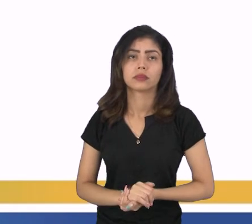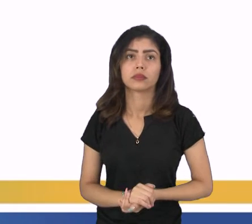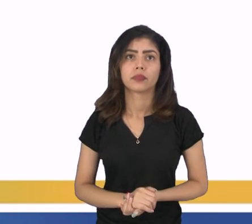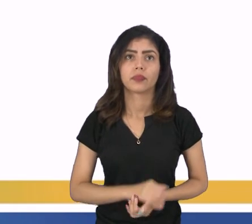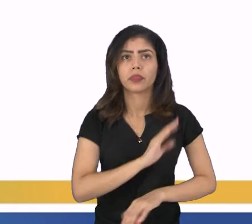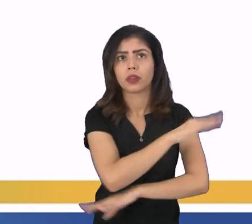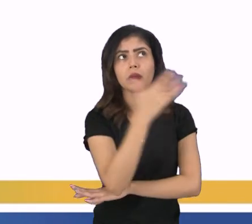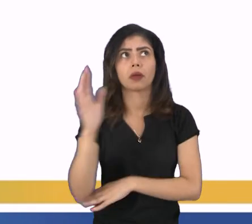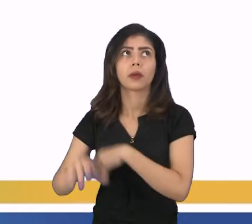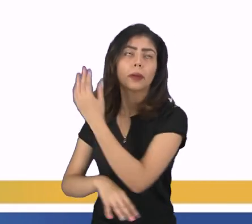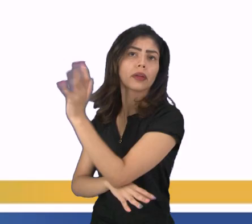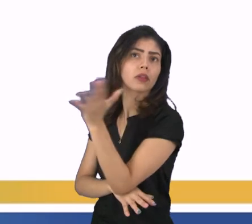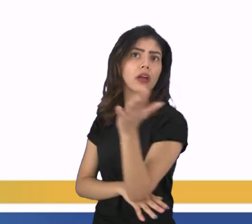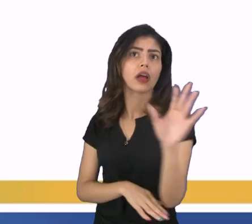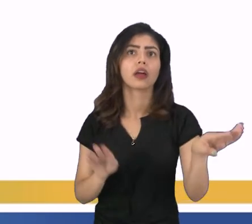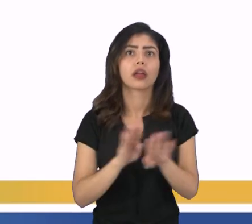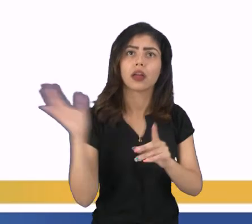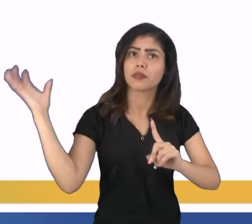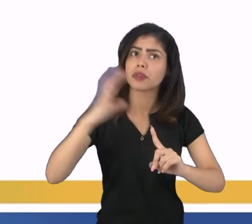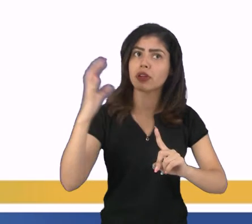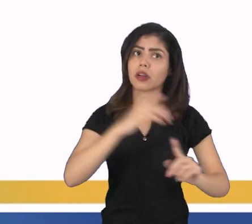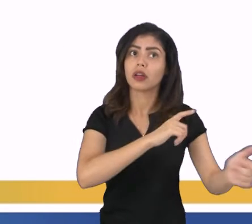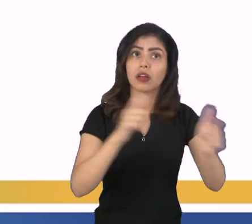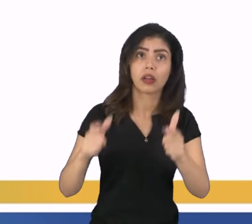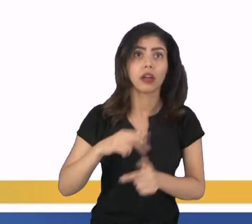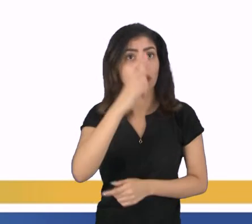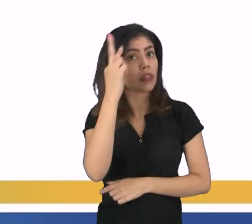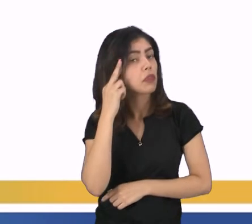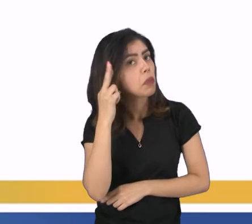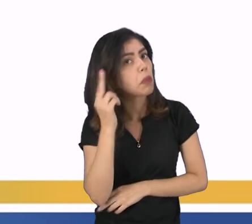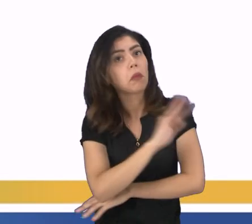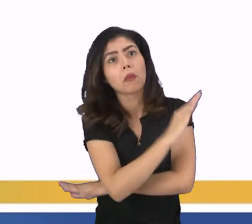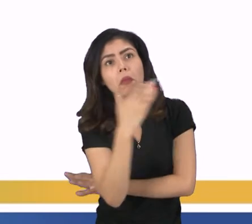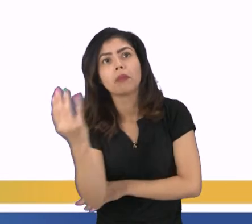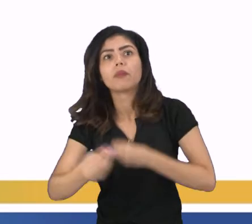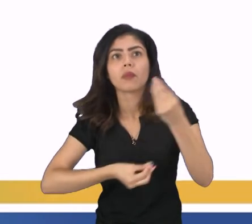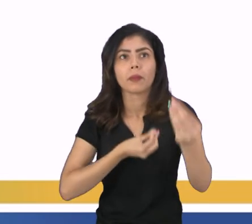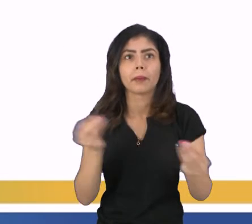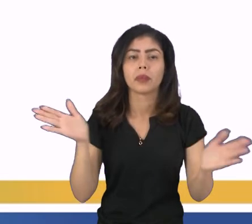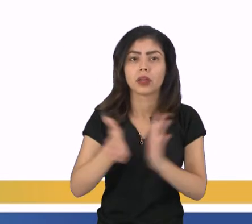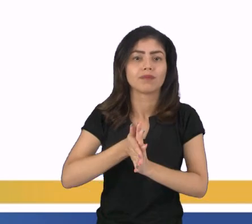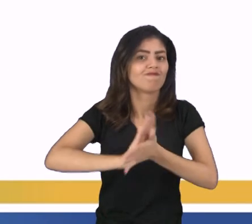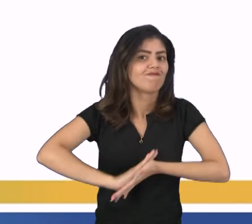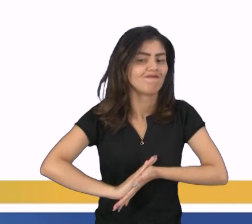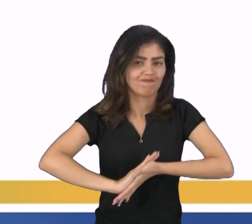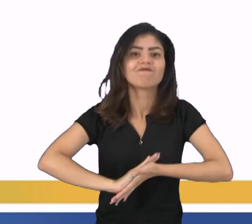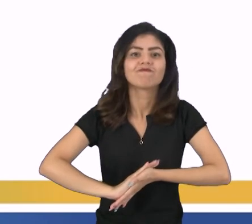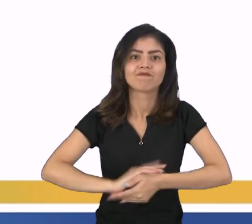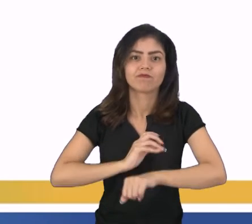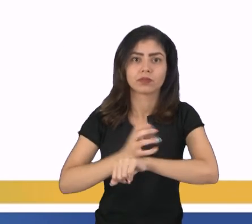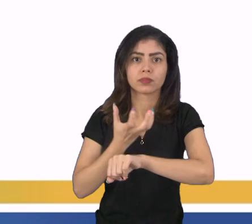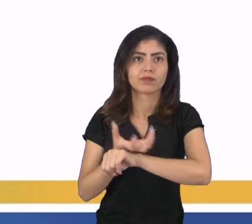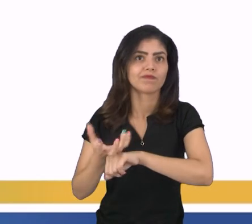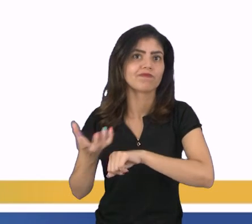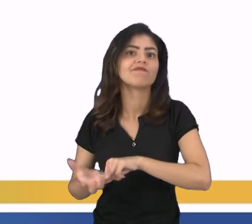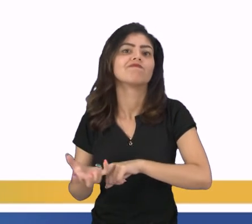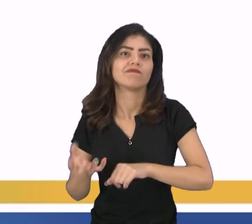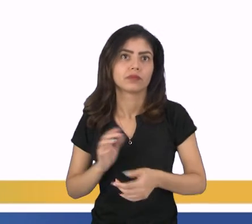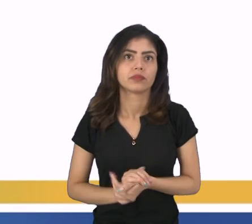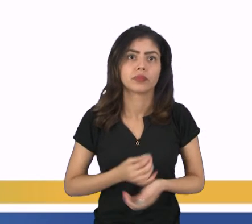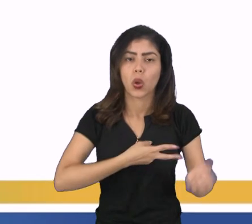As paisagens transformadas influenciam nos ambientes naturais, tais como destruição da vegetação para fins